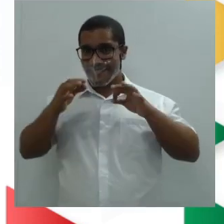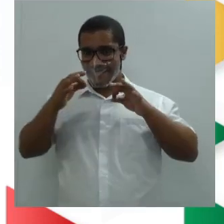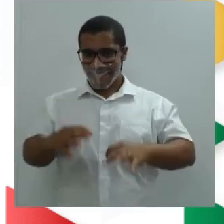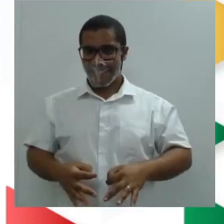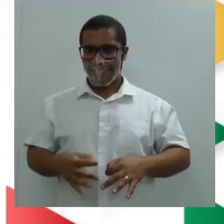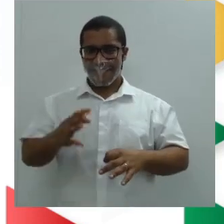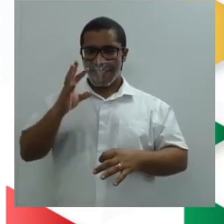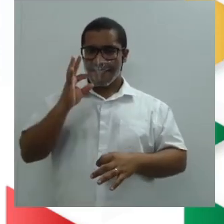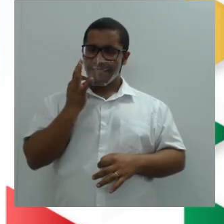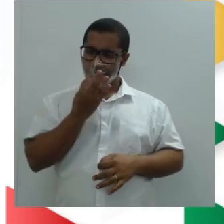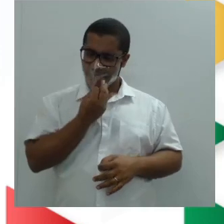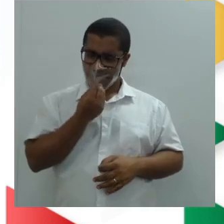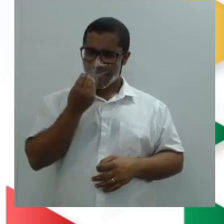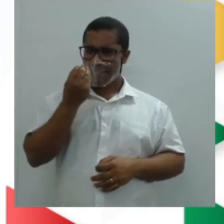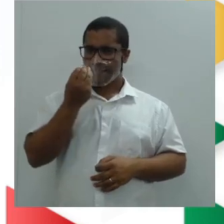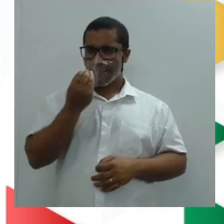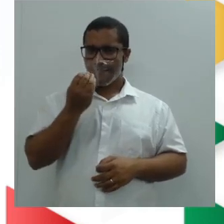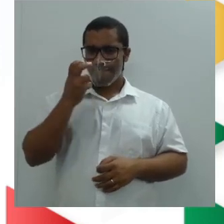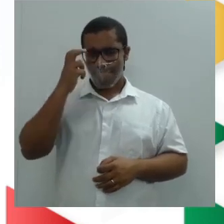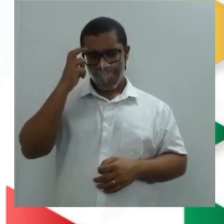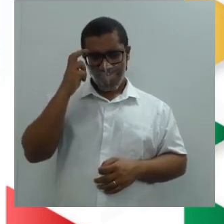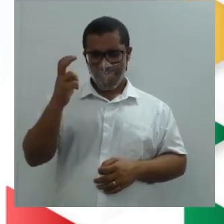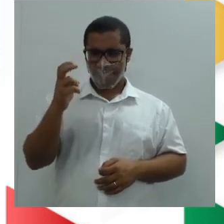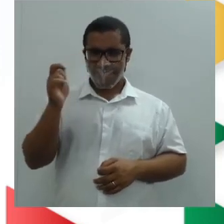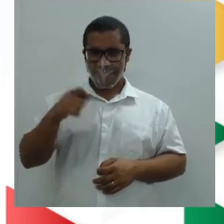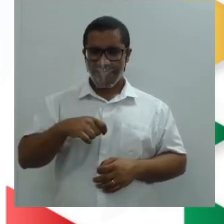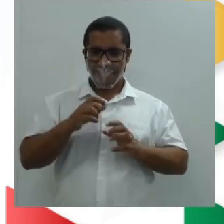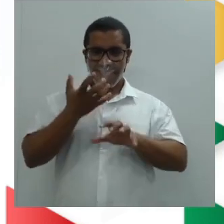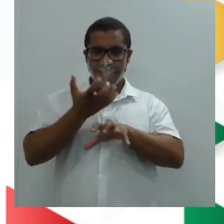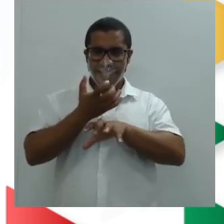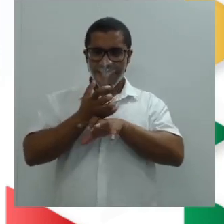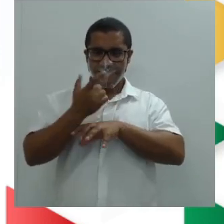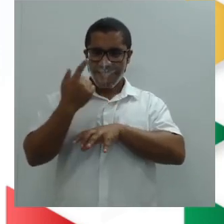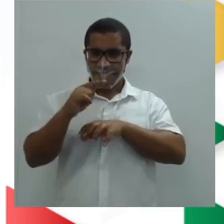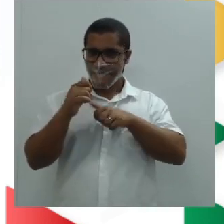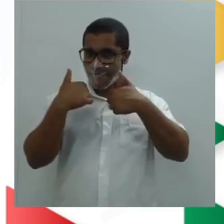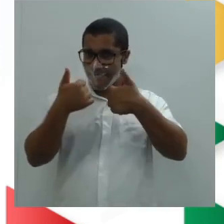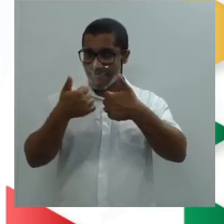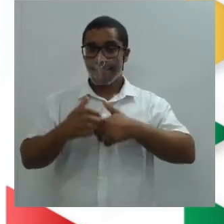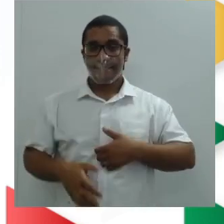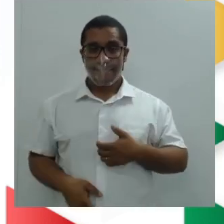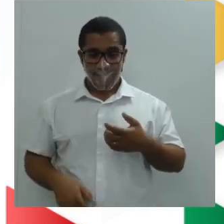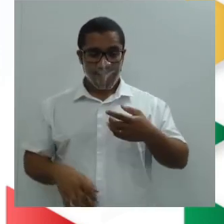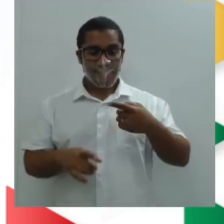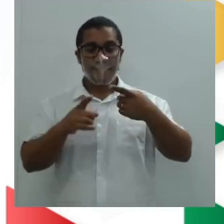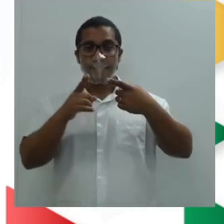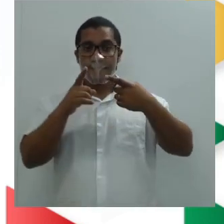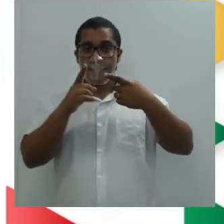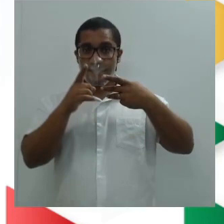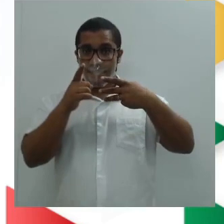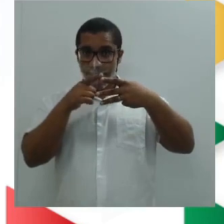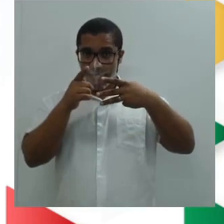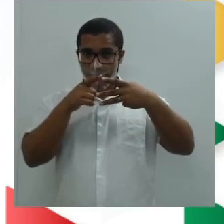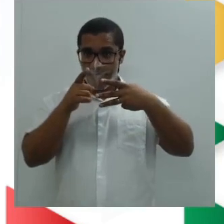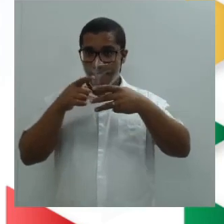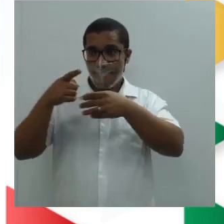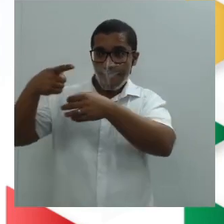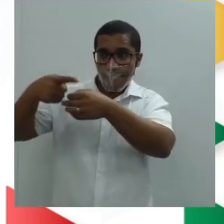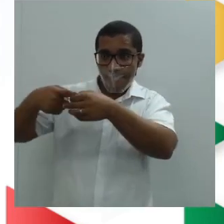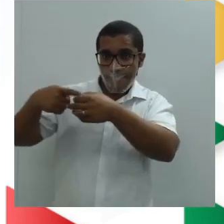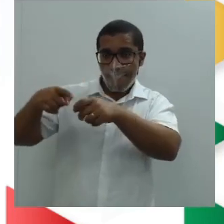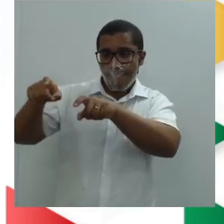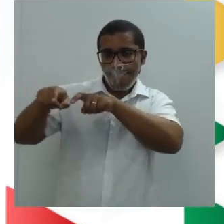desse conhecimento da geografia, tá certo, gente? Então, num campo, as pessoas estão